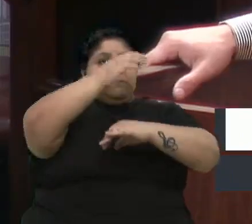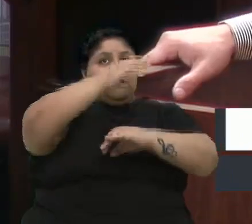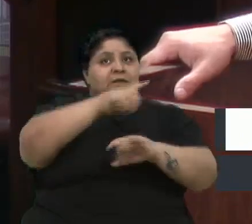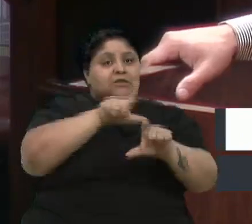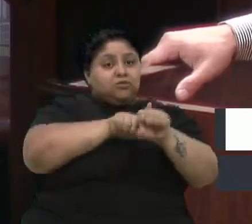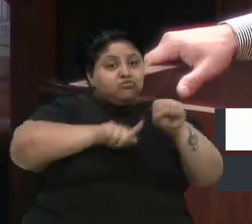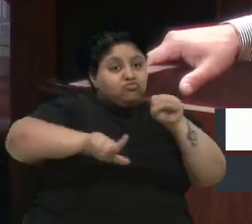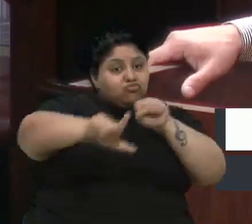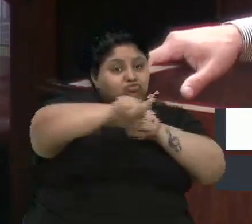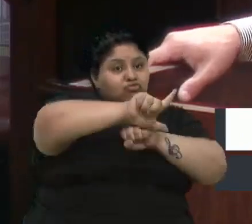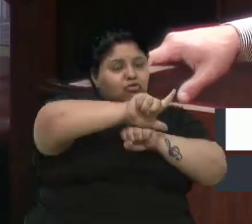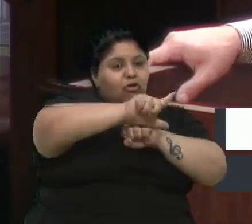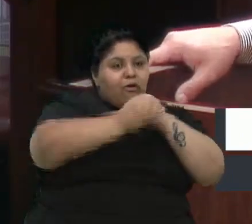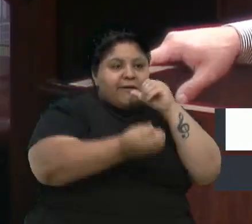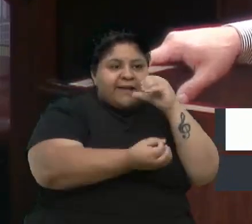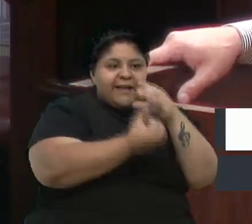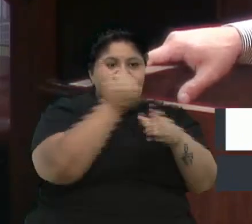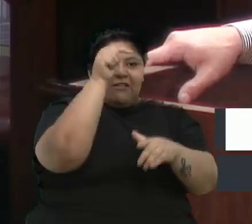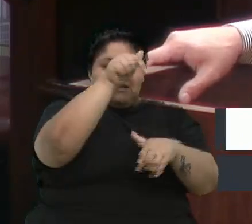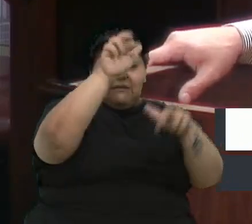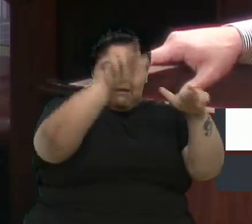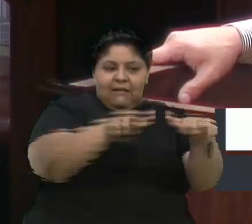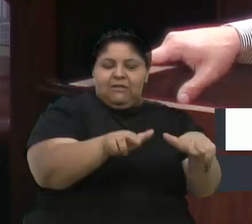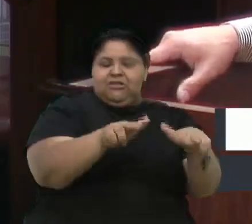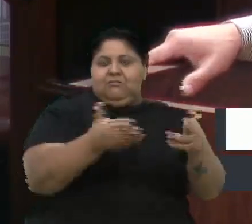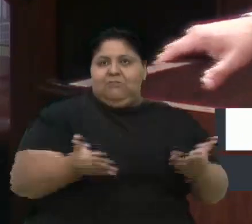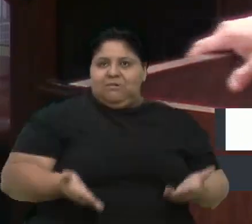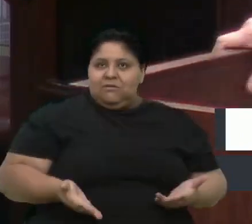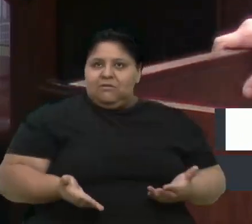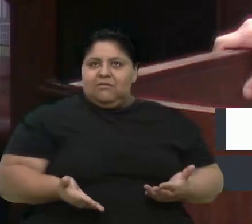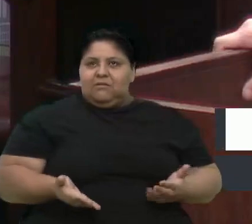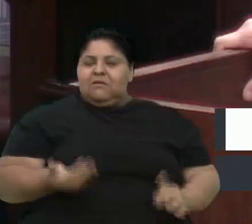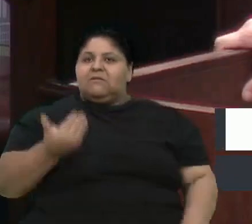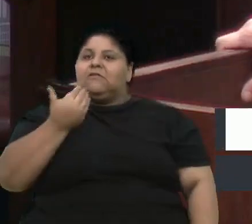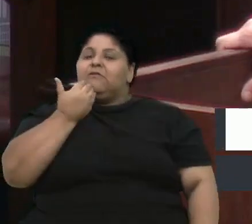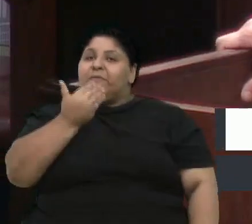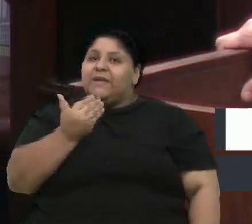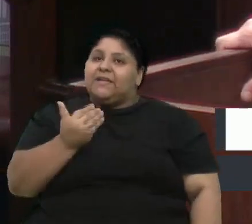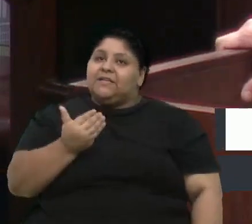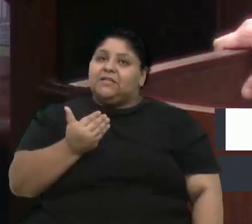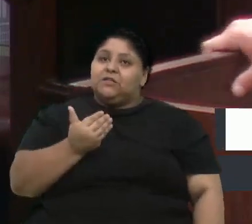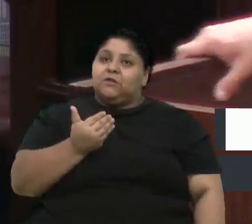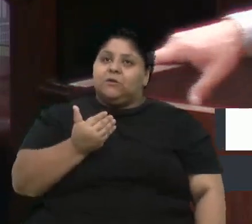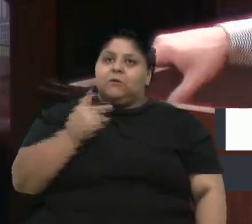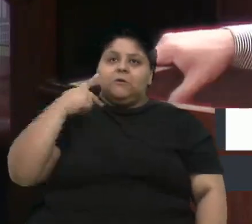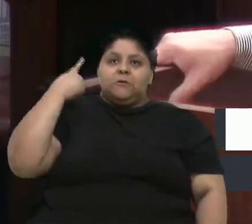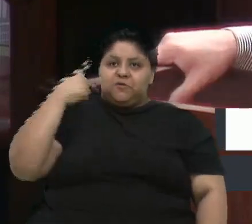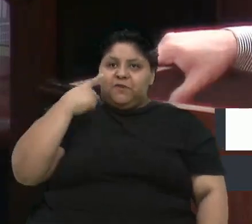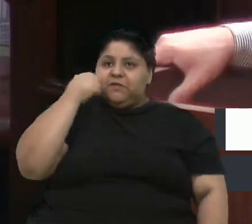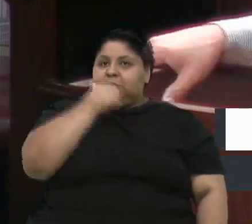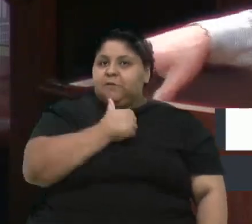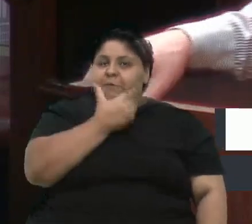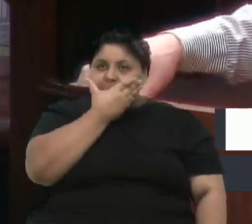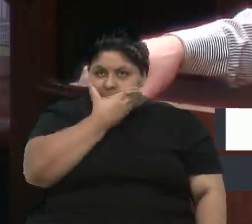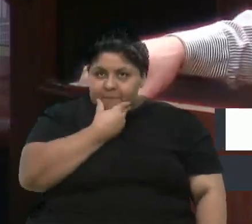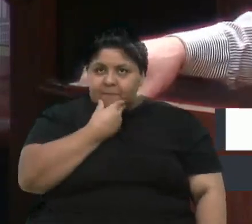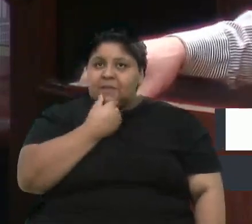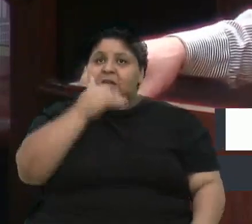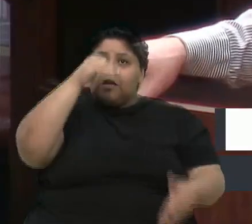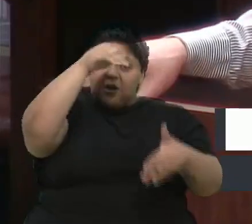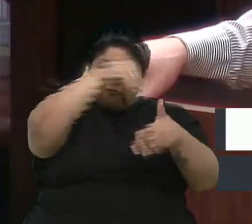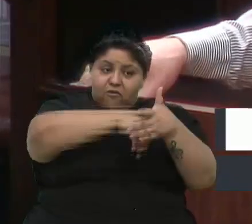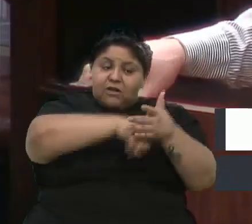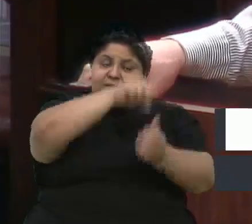sendo construído naquela região. Peço aos demais colegas vereadores que de fato votem